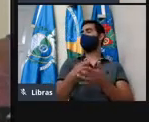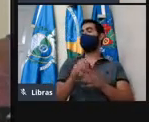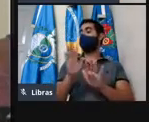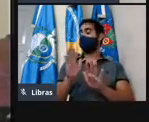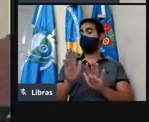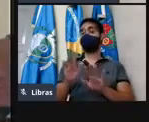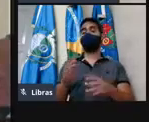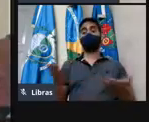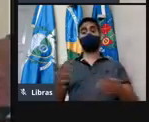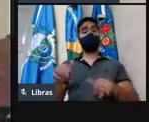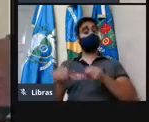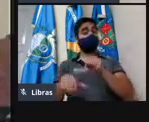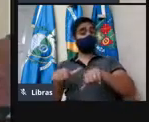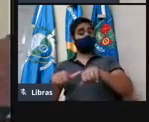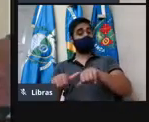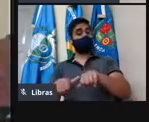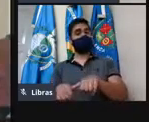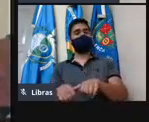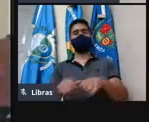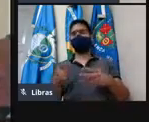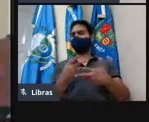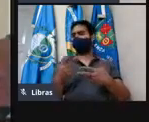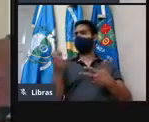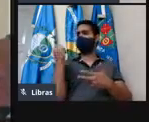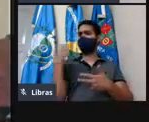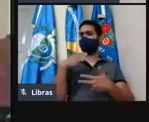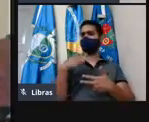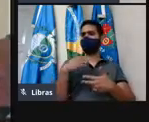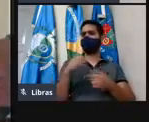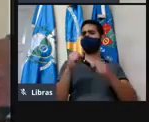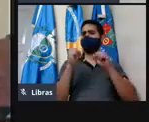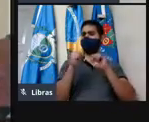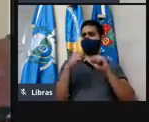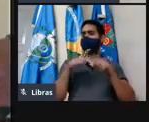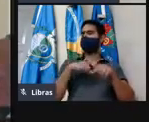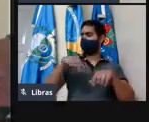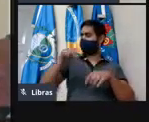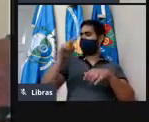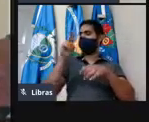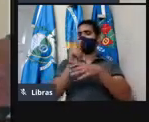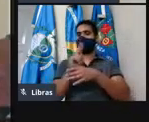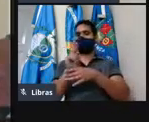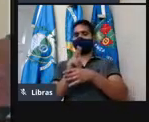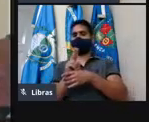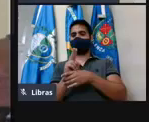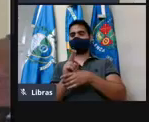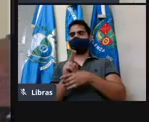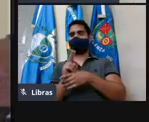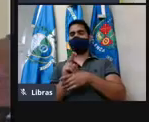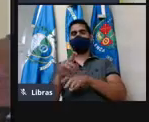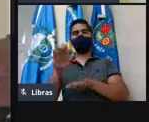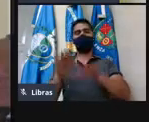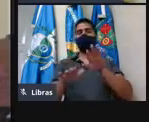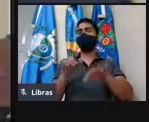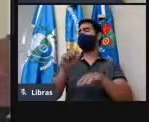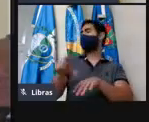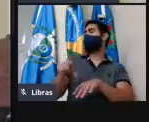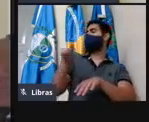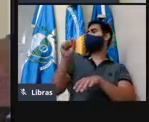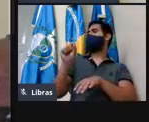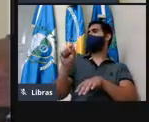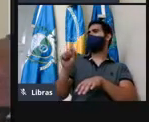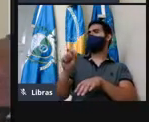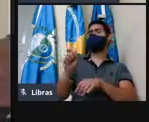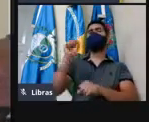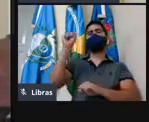mudou. Então essa realidade é muito nova. E nós podemos ter aqui em Valença, dependendo do modelo escolhido, uma